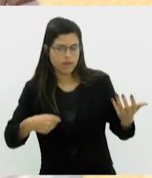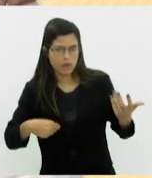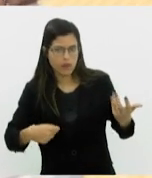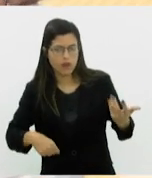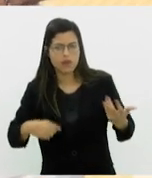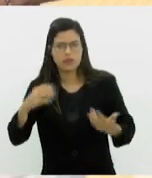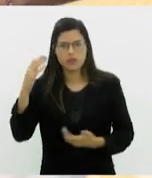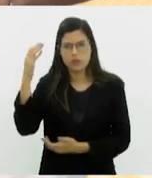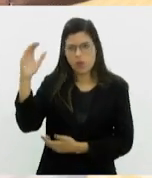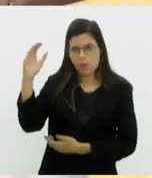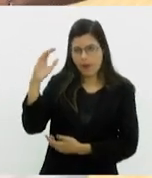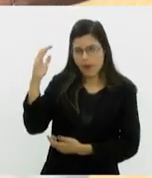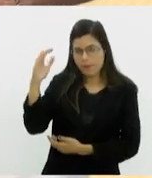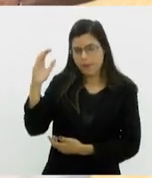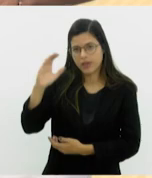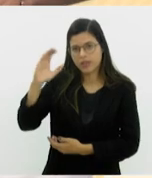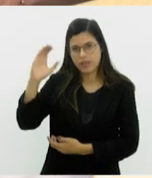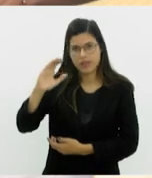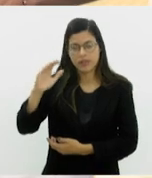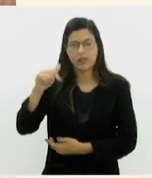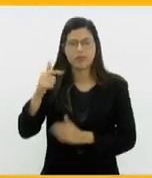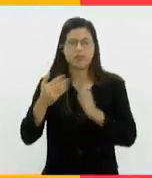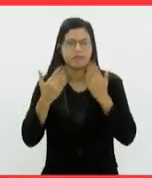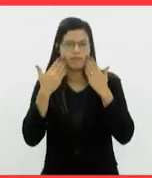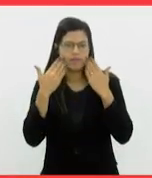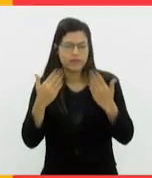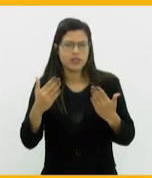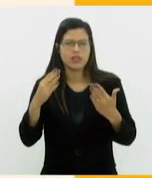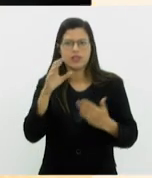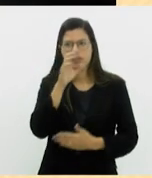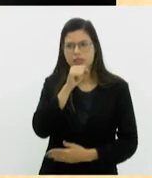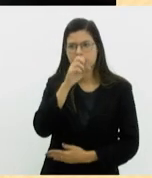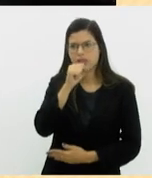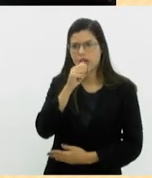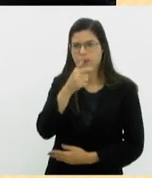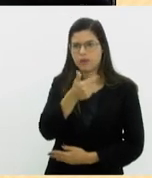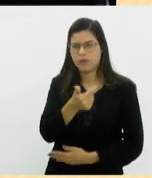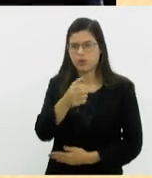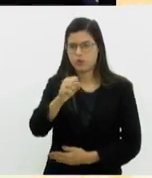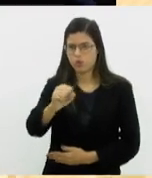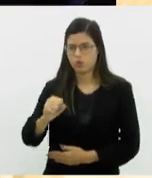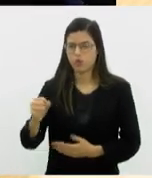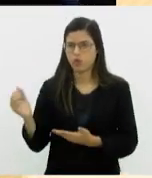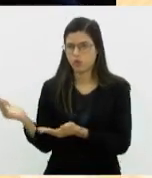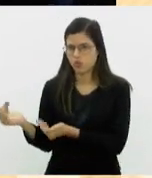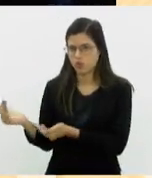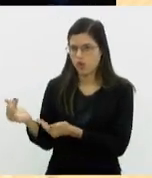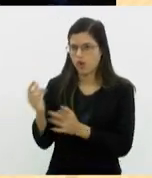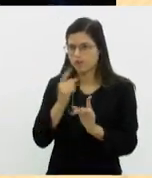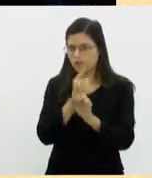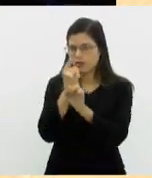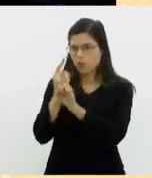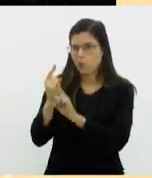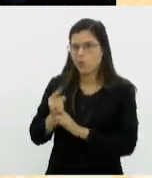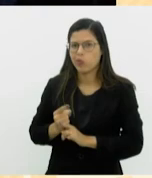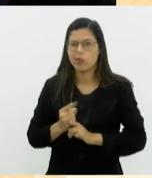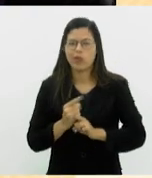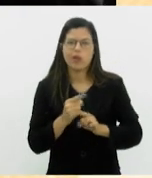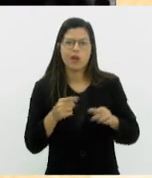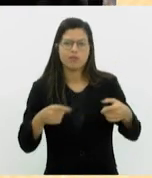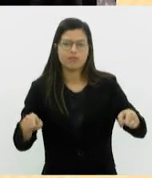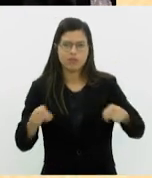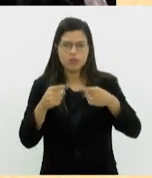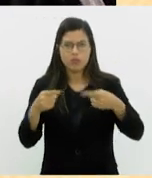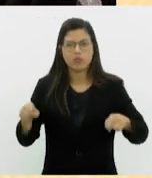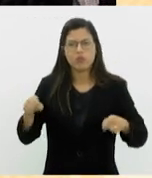de Copacabana e Shalom se apresenta neste sábado. Os 28 jovens se encontram para um concerto em um dos pontos